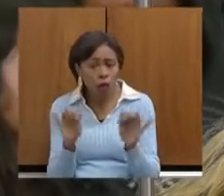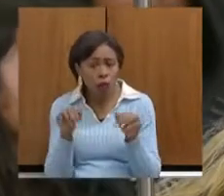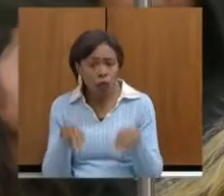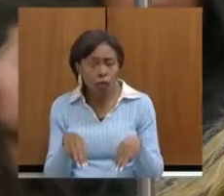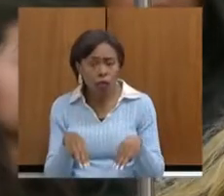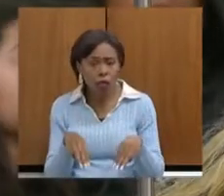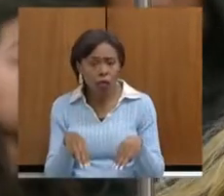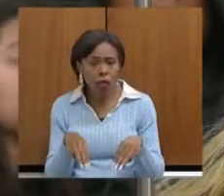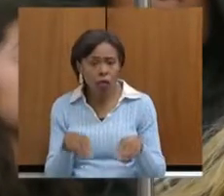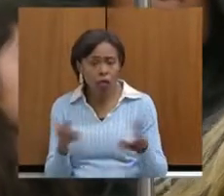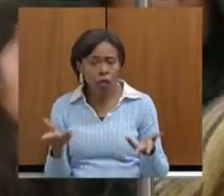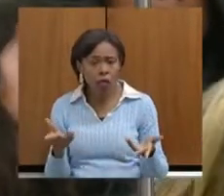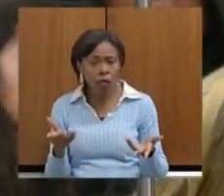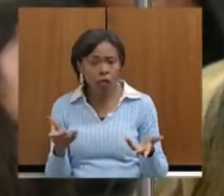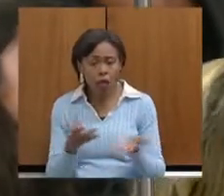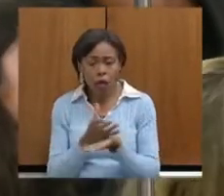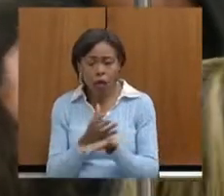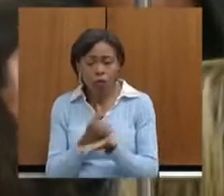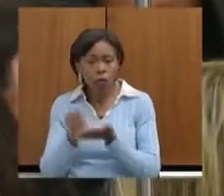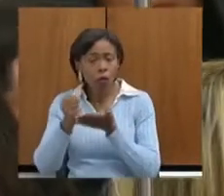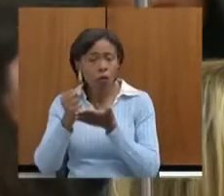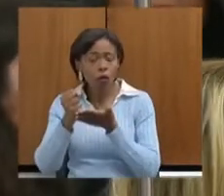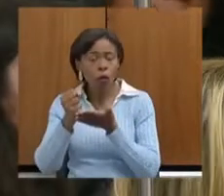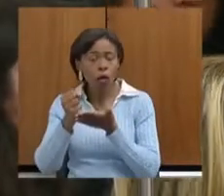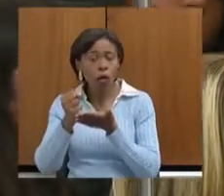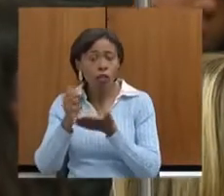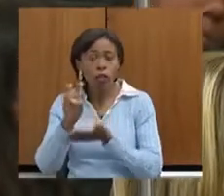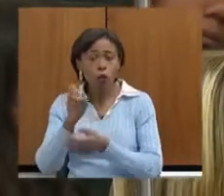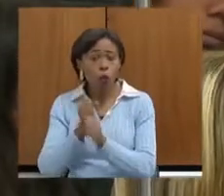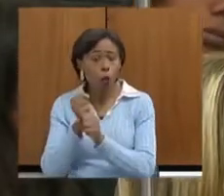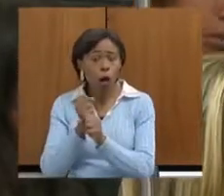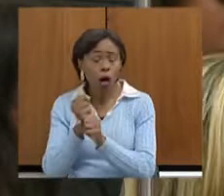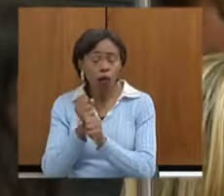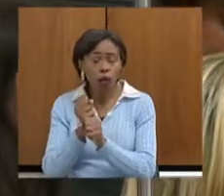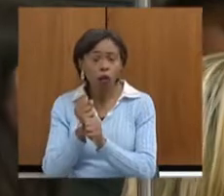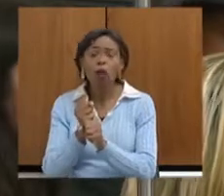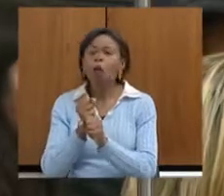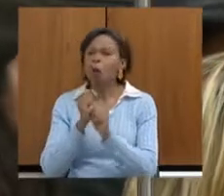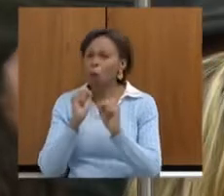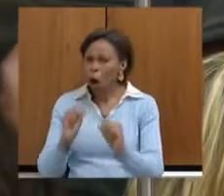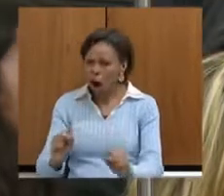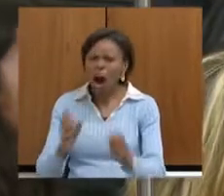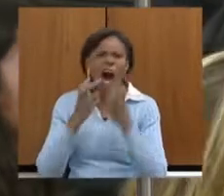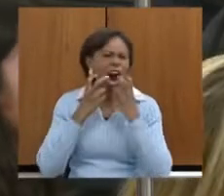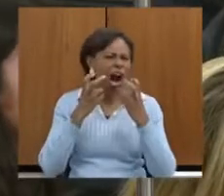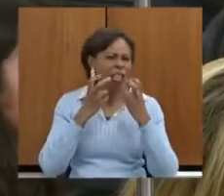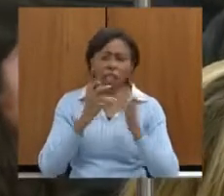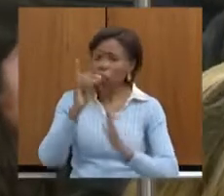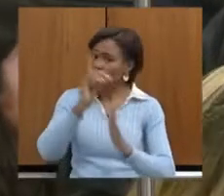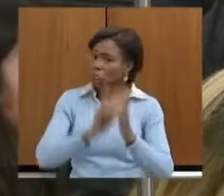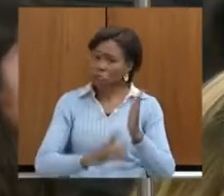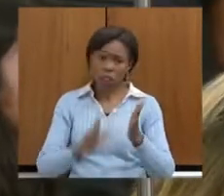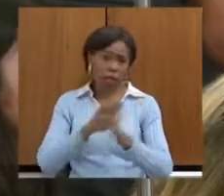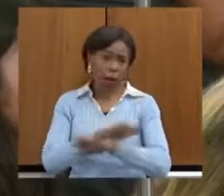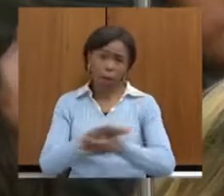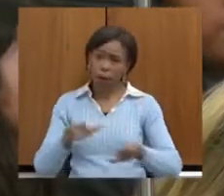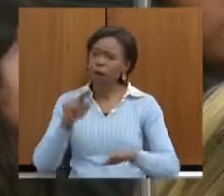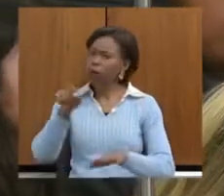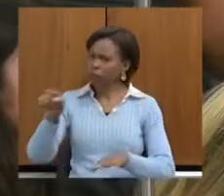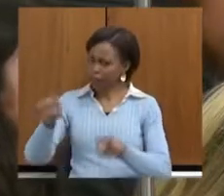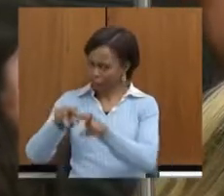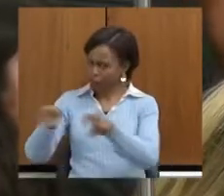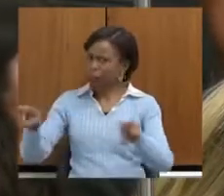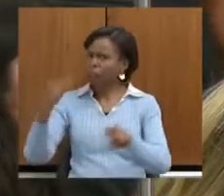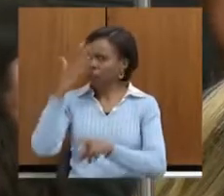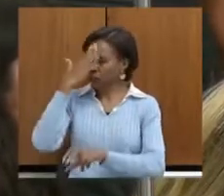ela tá doido mas já venceu cinco anos vou a gritar e para chorar que não tem mais o direito e vocês que tá nessa mesa sabe